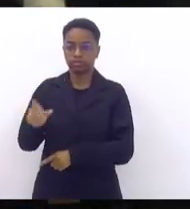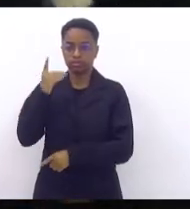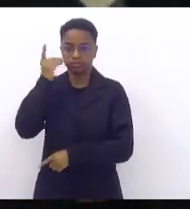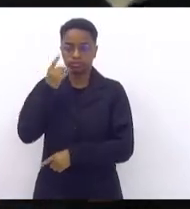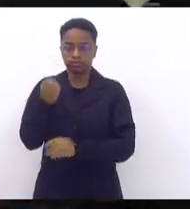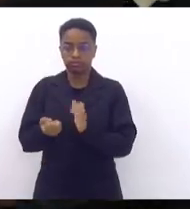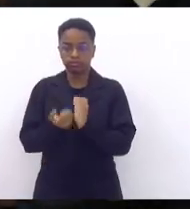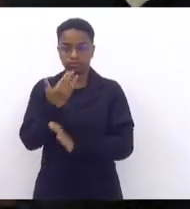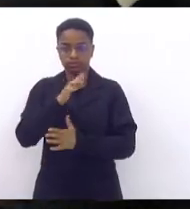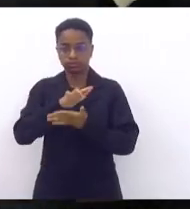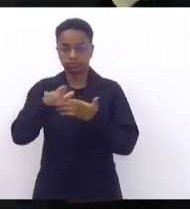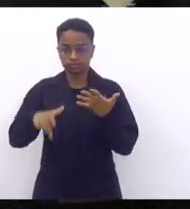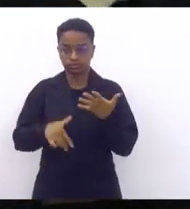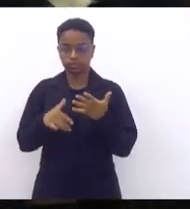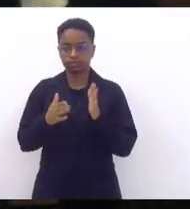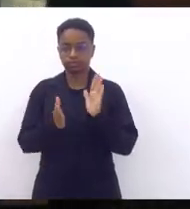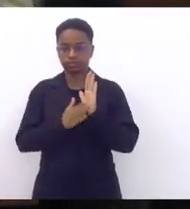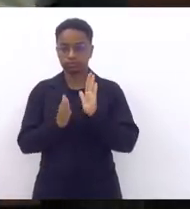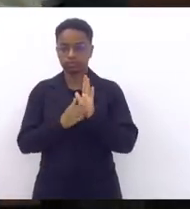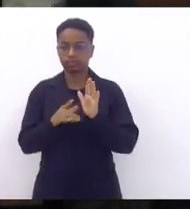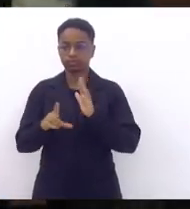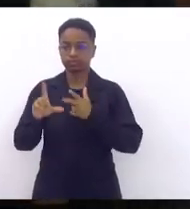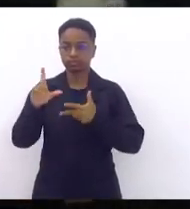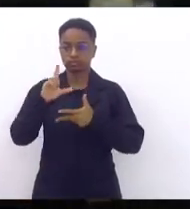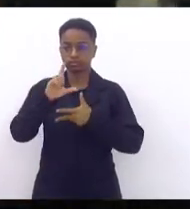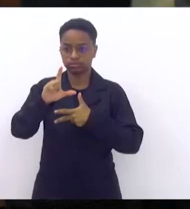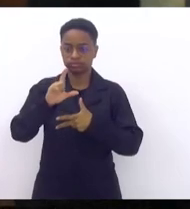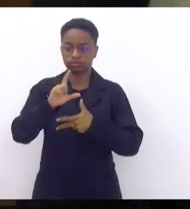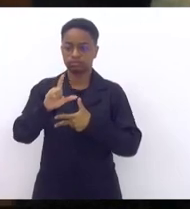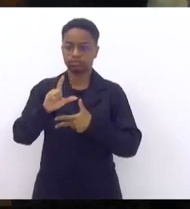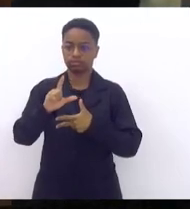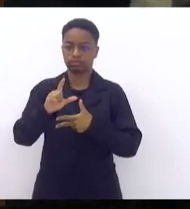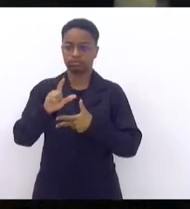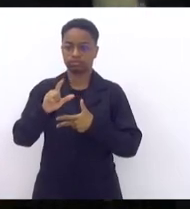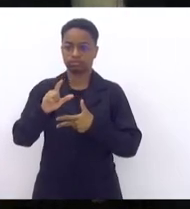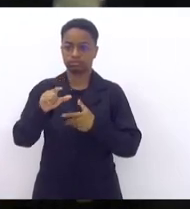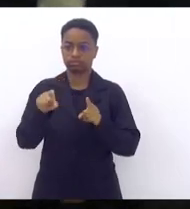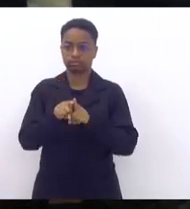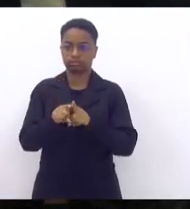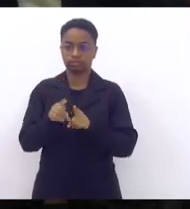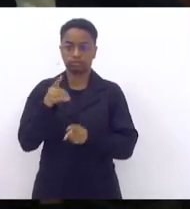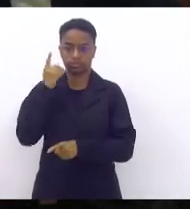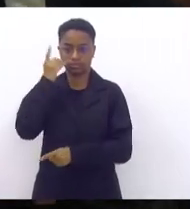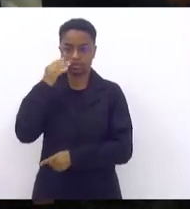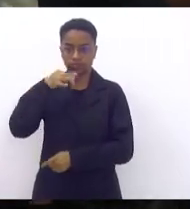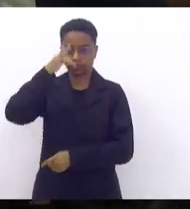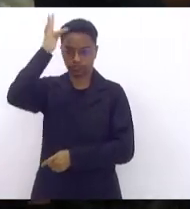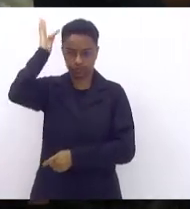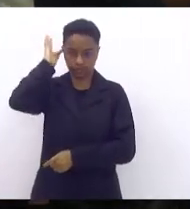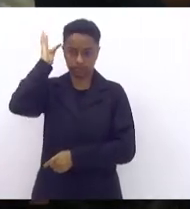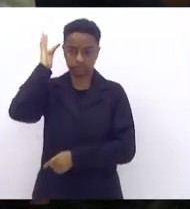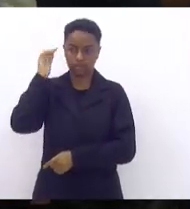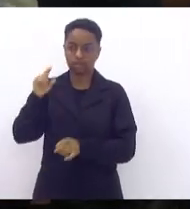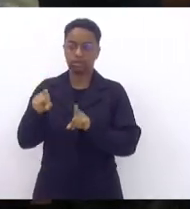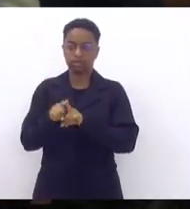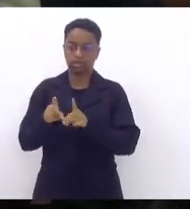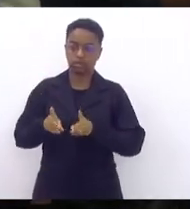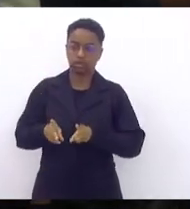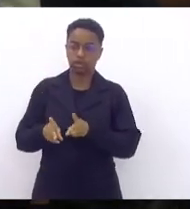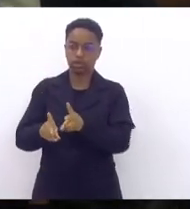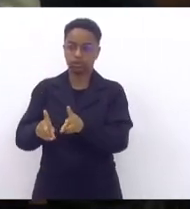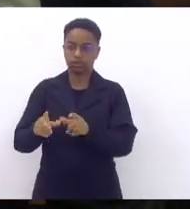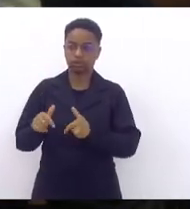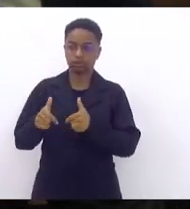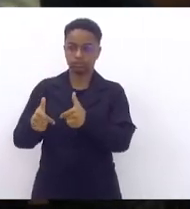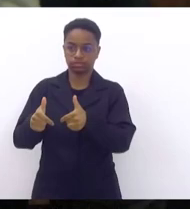de inúmeras proposições legislativas nesse sentido. E o deputado Fred Pacheco tem continuado esse legado,